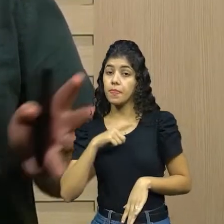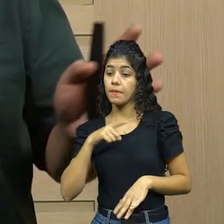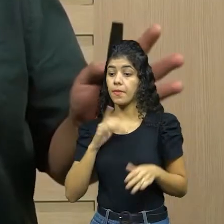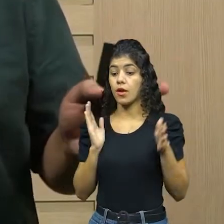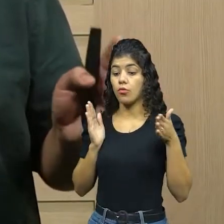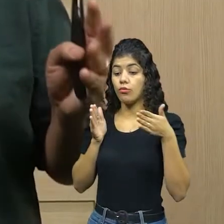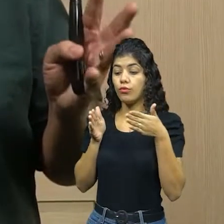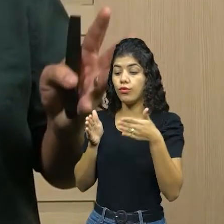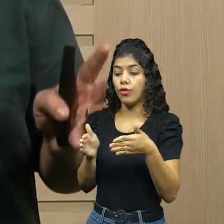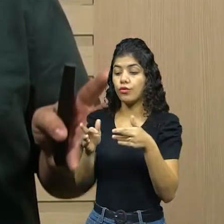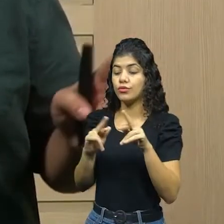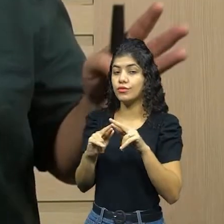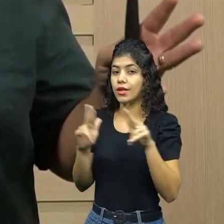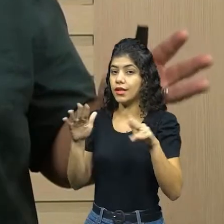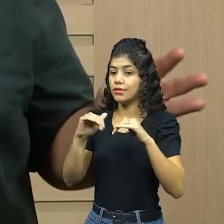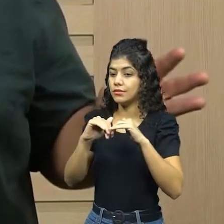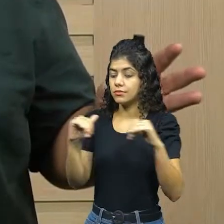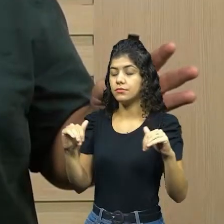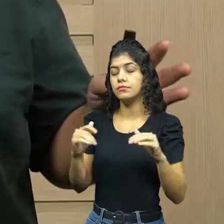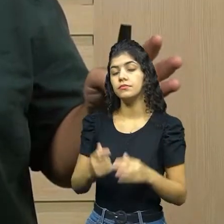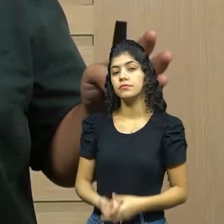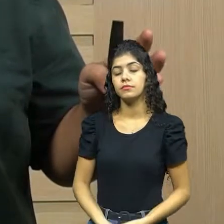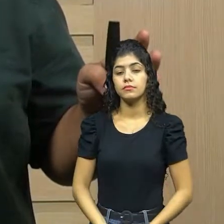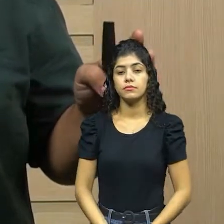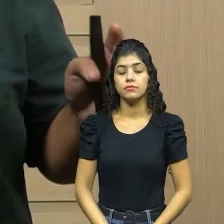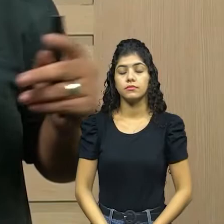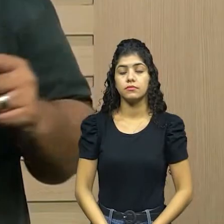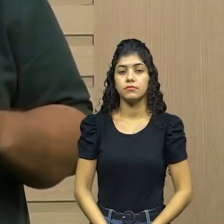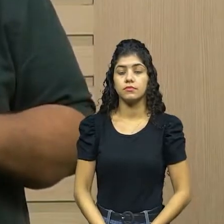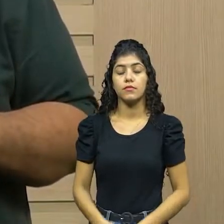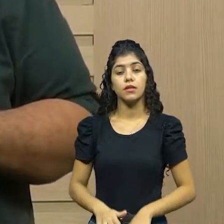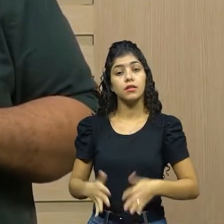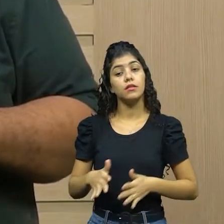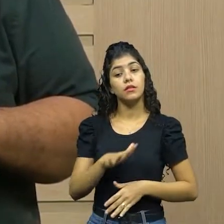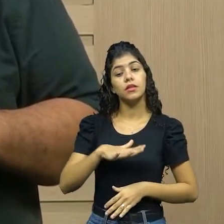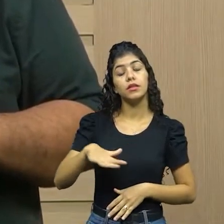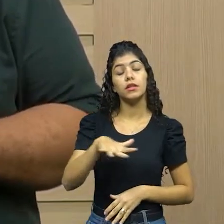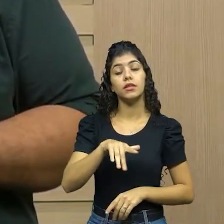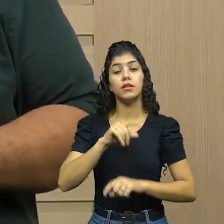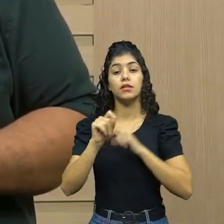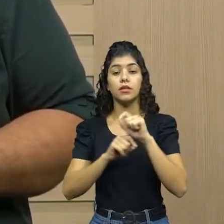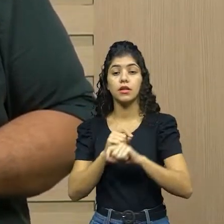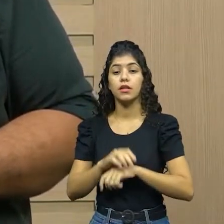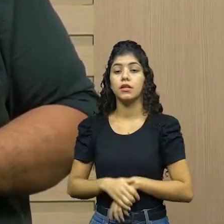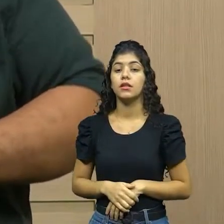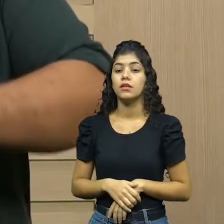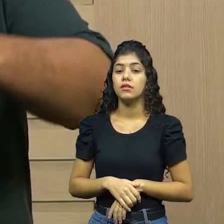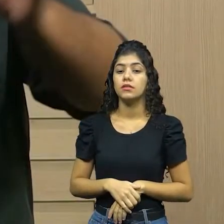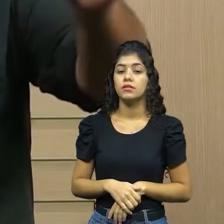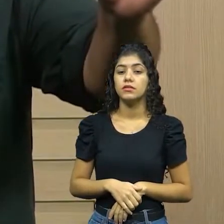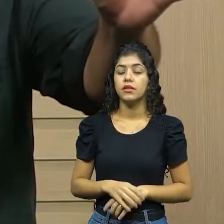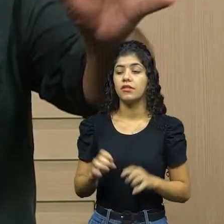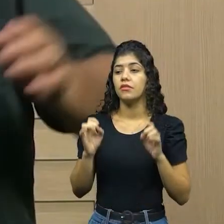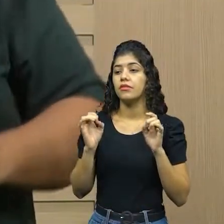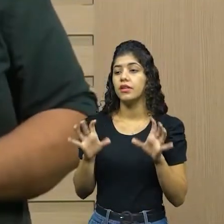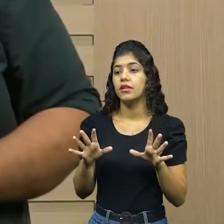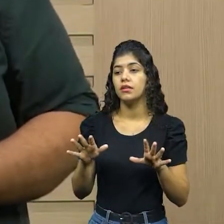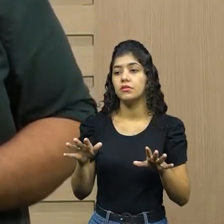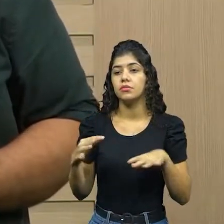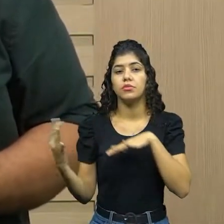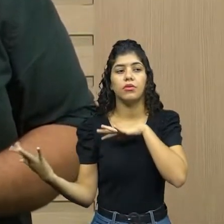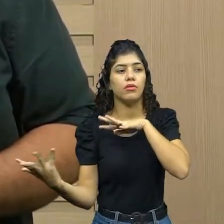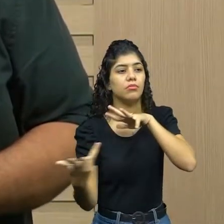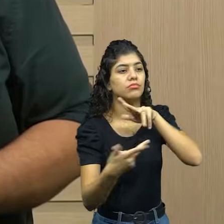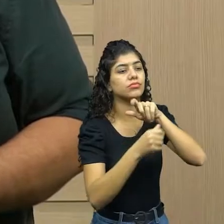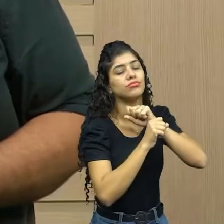uma segmentação, uma separação de mercado. Então, o mercado não é simplesmente dizer assim, olha, eu estou vendendo para o mundo. Tem muita